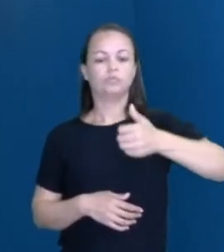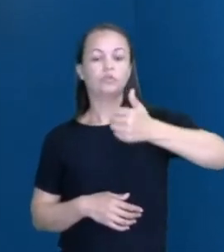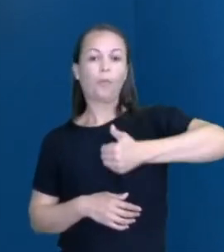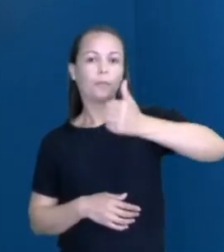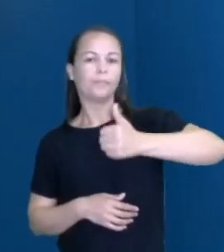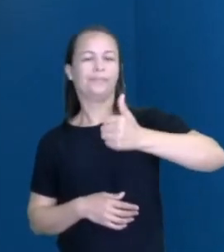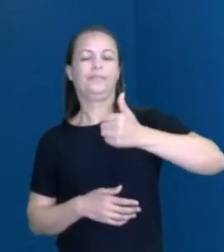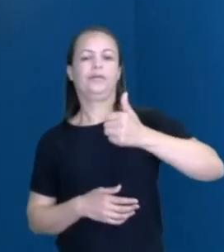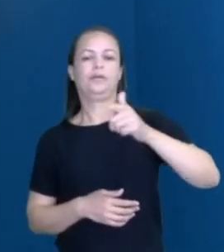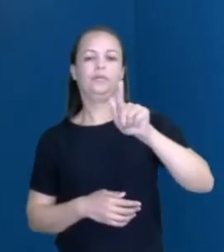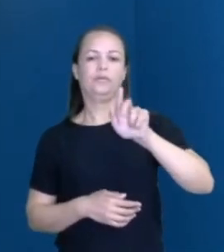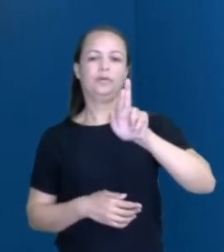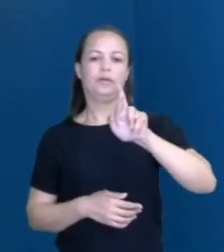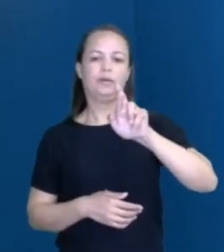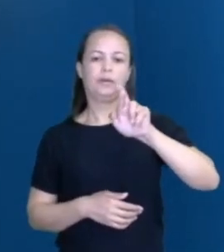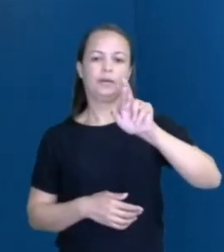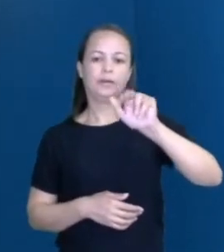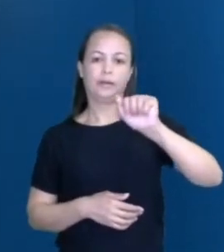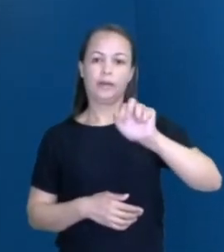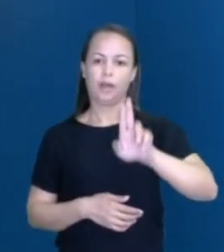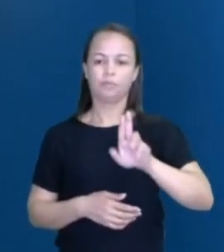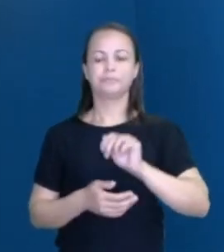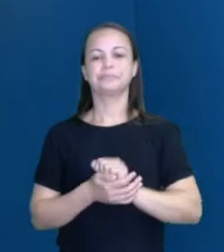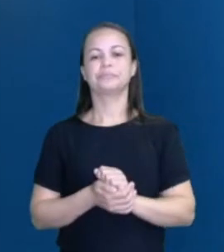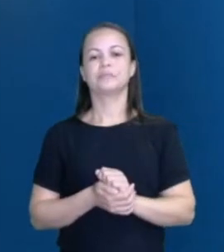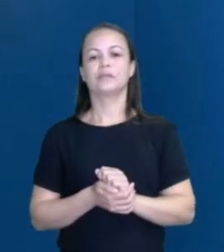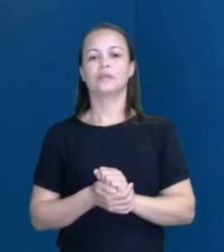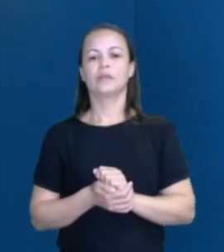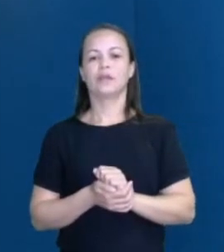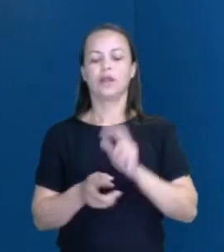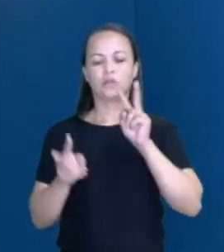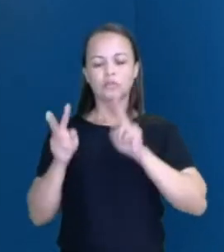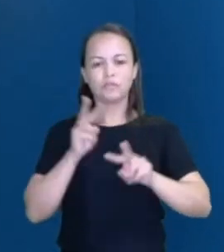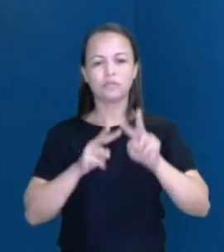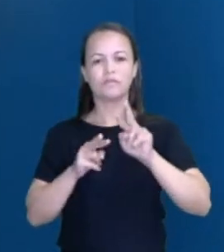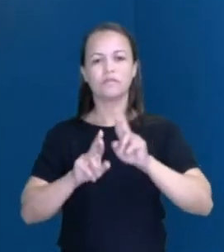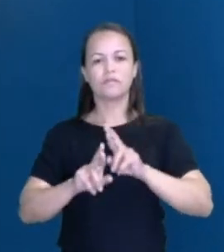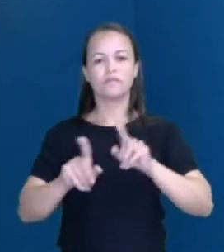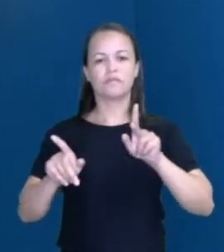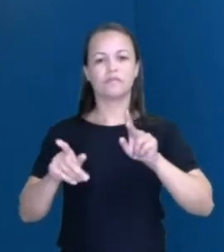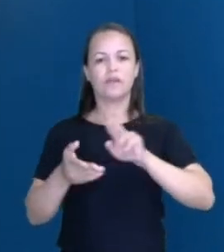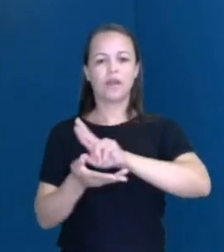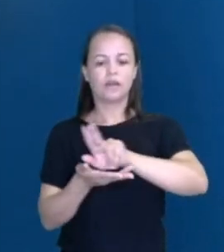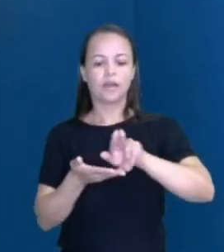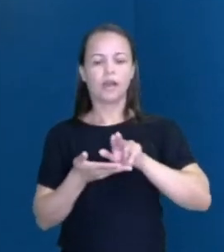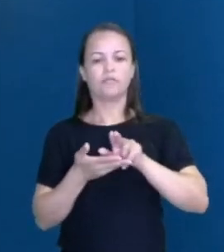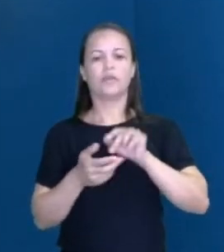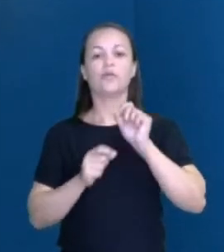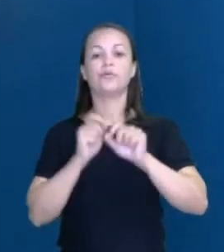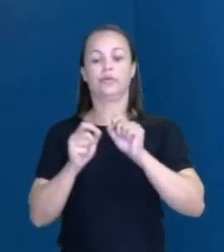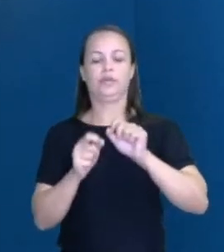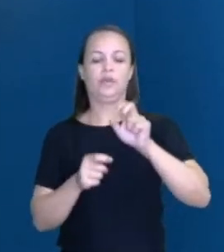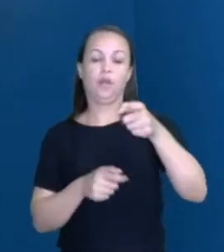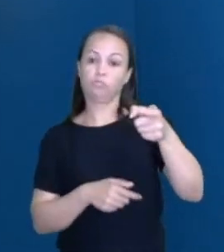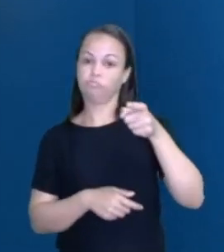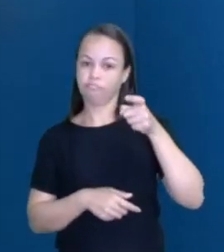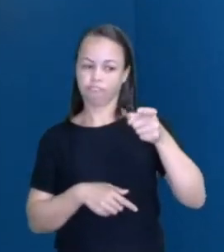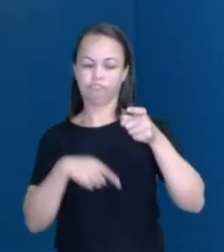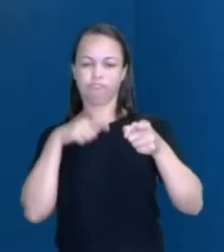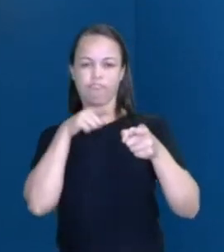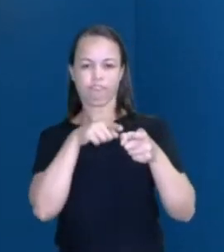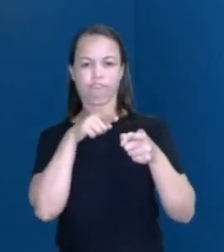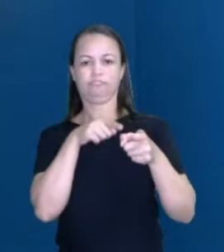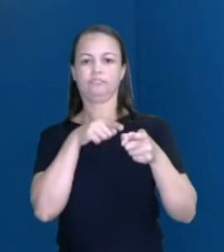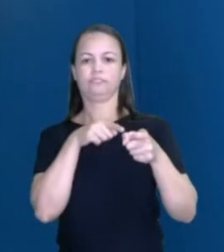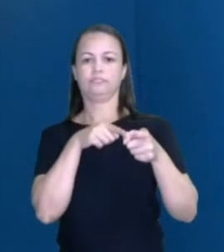primeiro grau. Analise a nossa variável aqui, galera. Nossa variável, a letrinha aqui, é o x. E o x não mostra